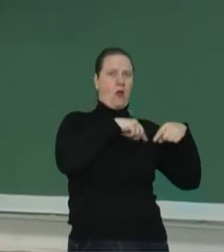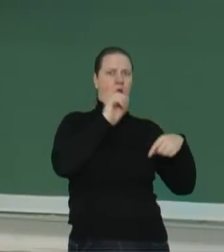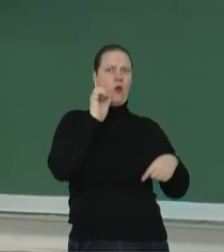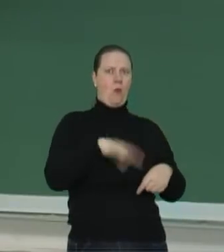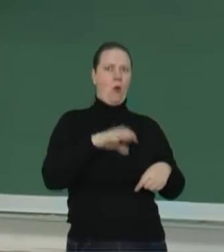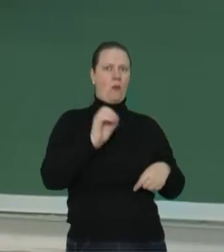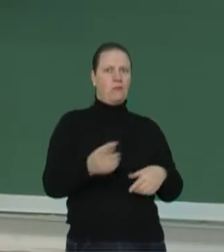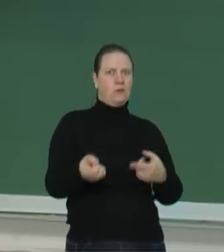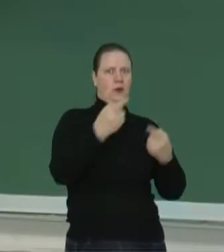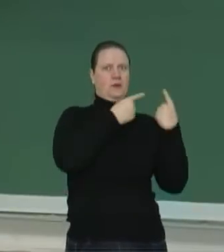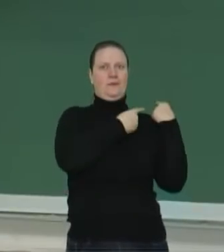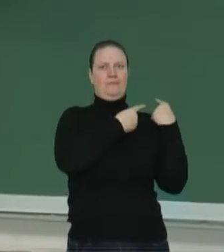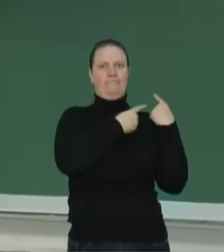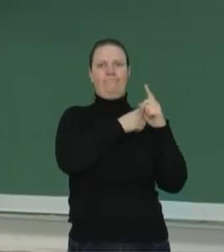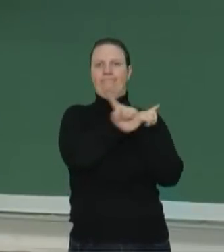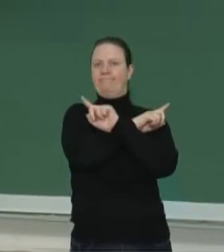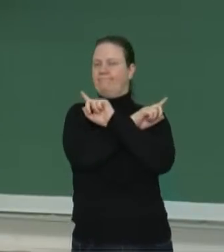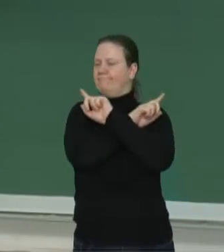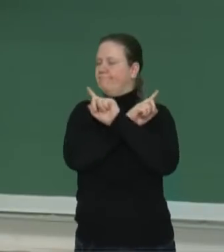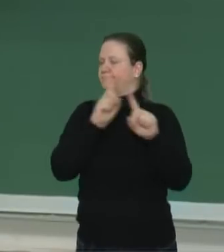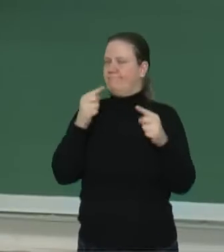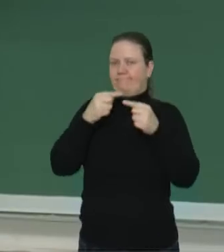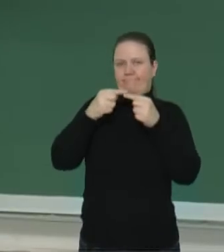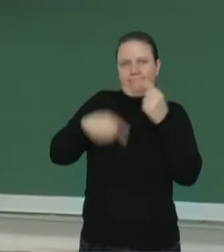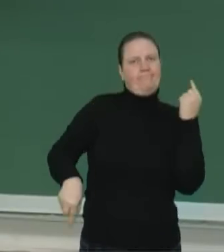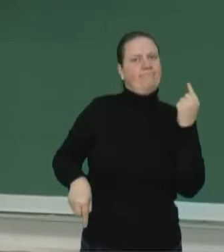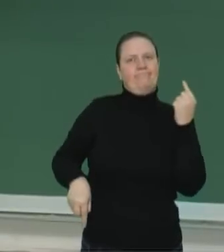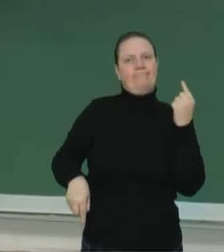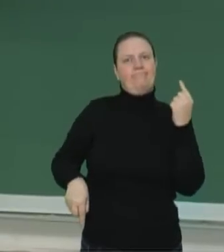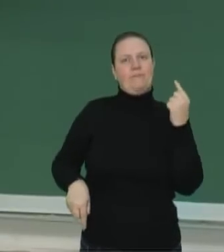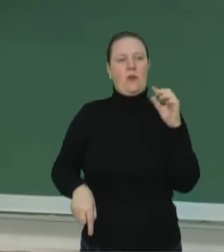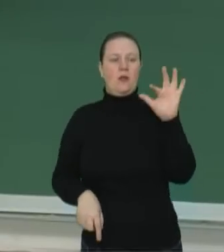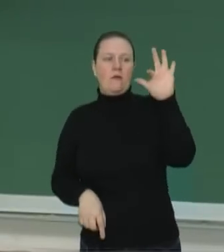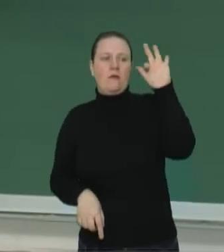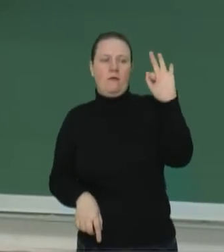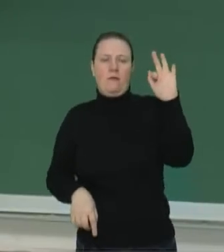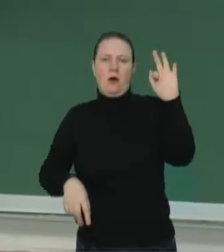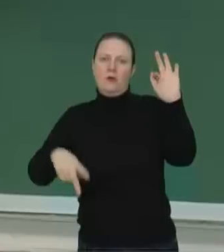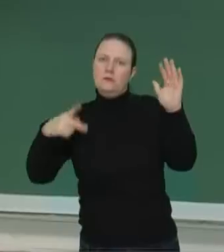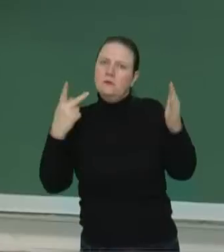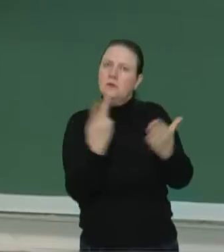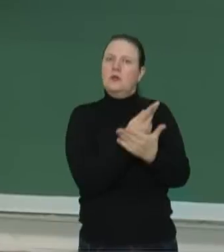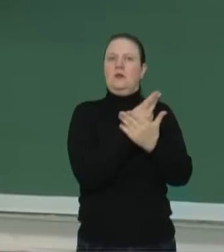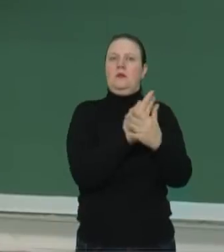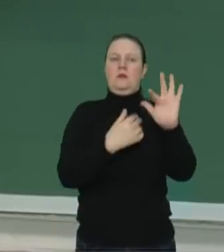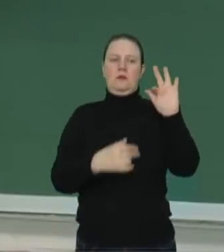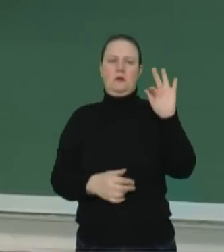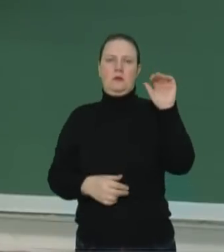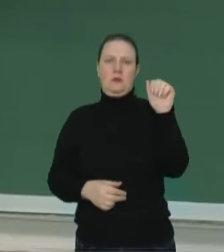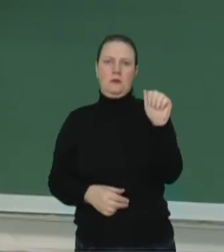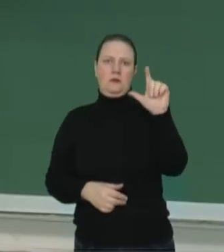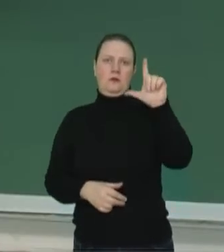a defesa, né? Não pode, né? Atrasar a bola, isso também é uma falta.